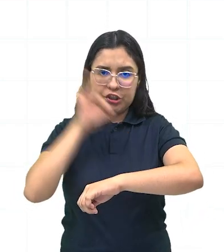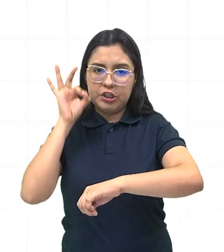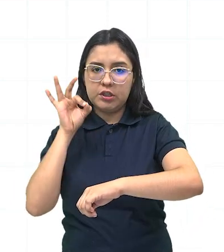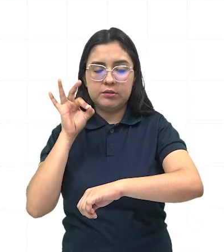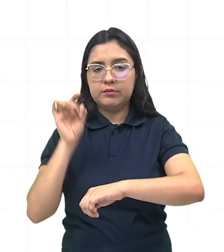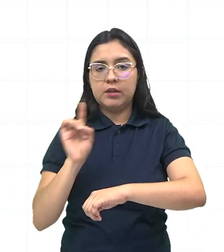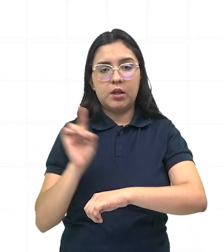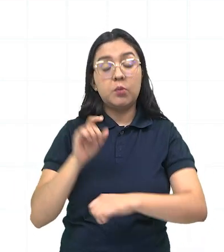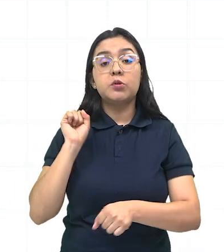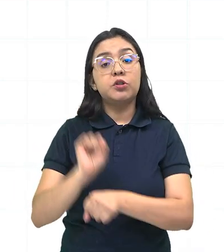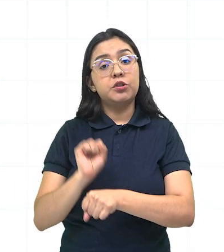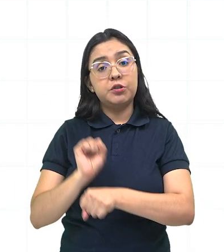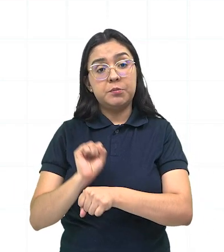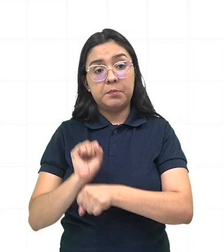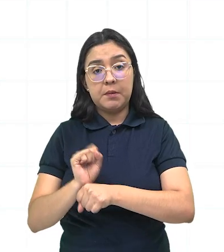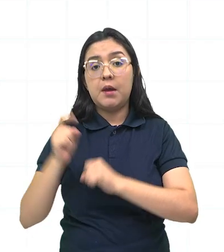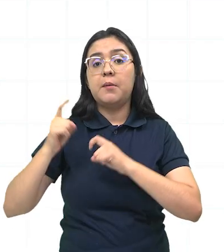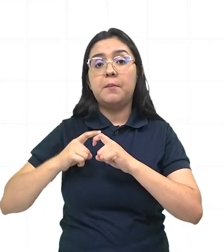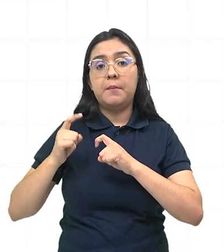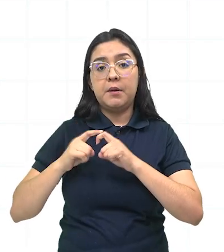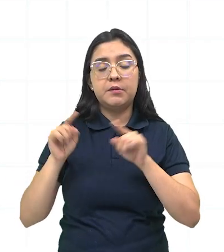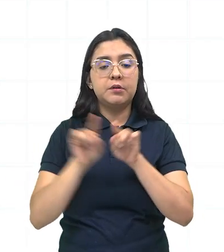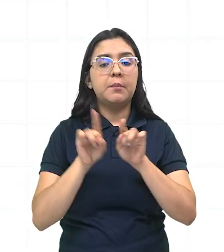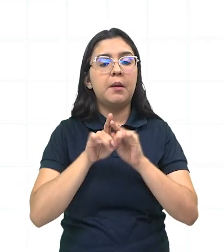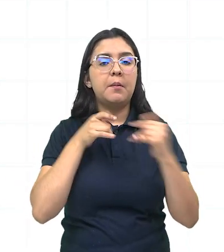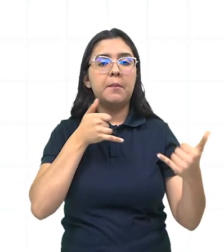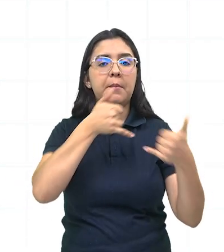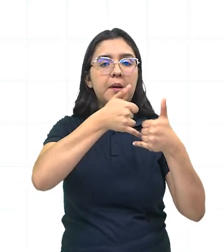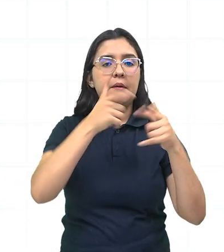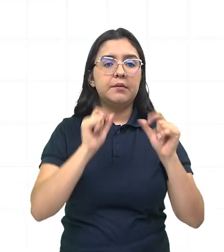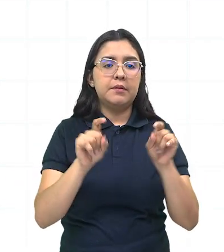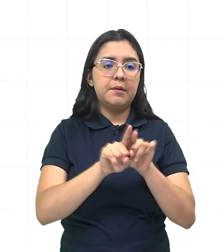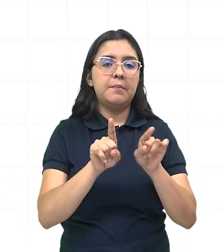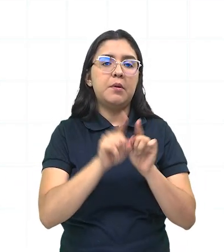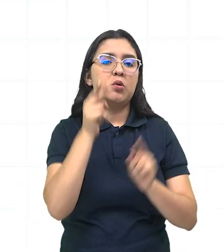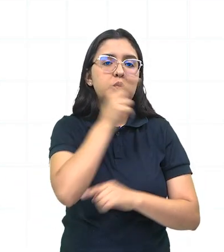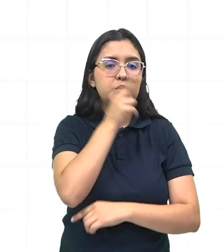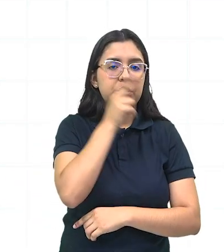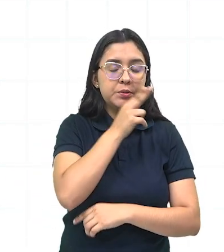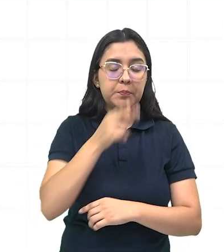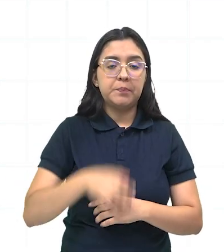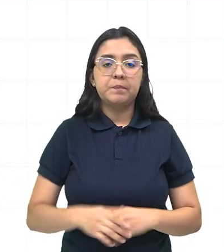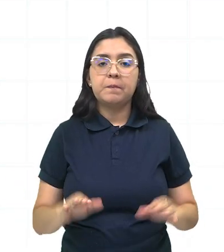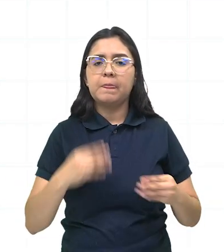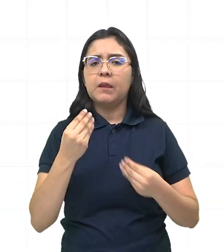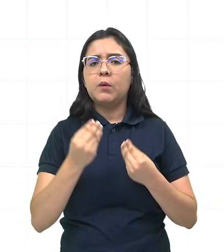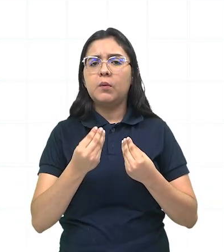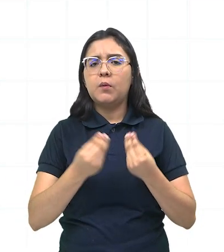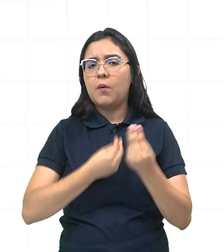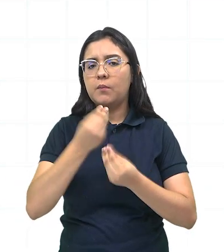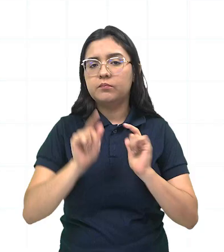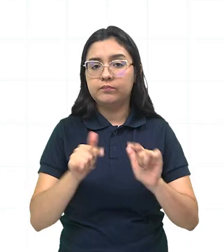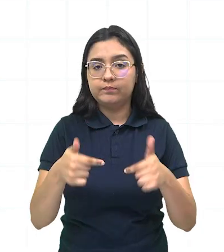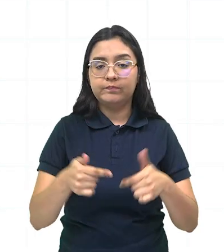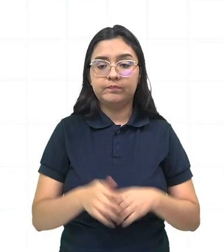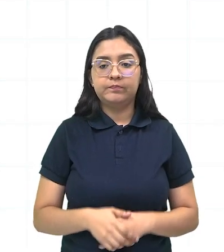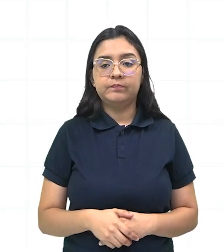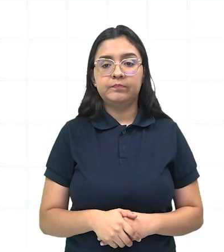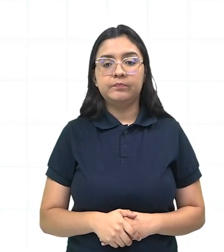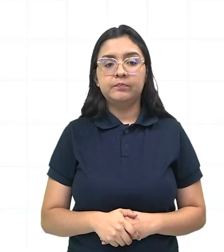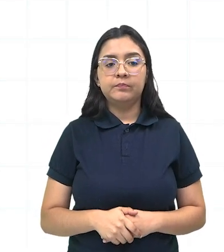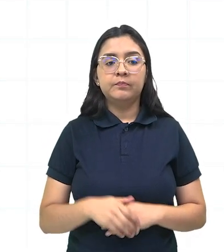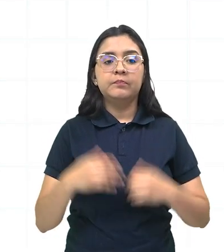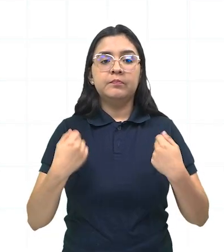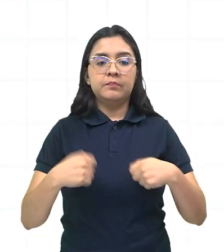retire. Aguarde o socorrista. Contate imediatamente o serviço de emergência. E o que fazer nessa situação? Você